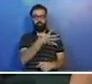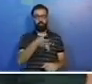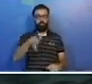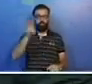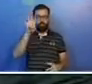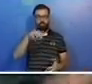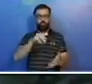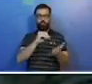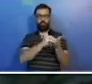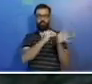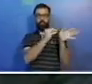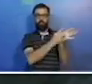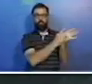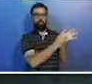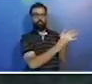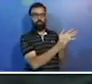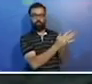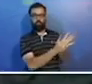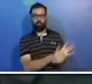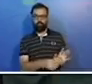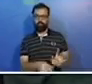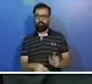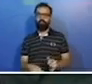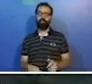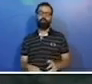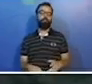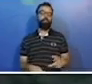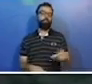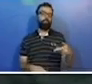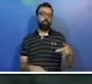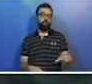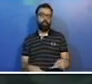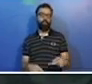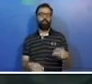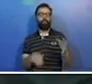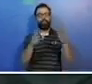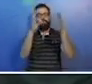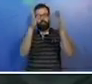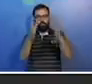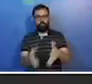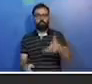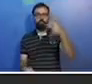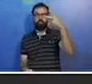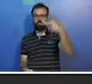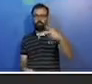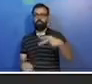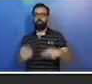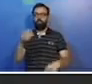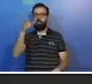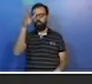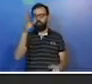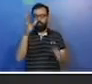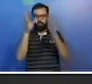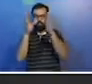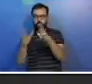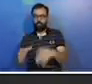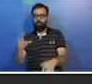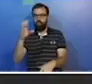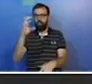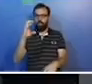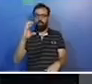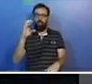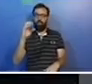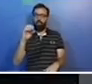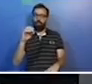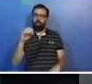tabela, identificando quem é o produtor, consumidor primário, secundário e terciário em cada cadeia.